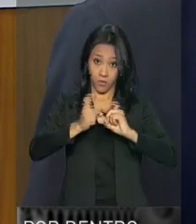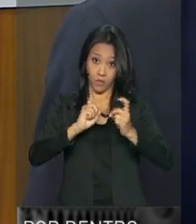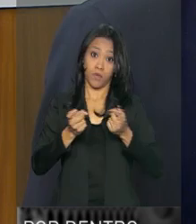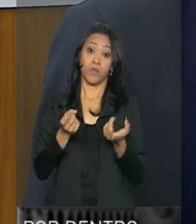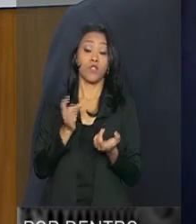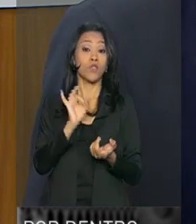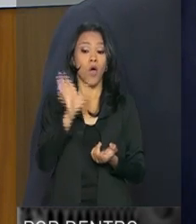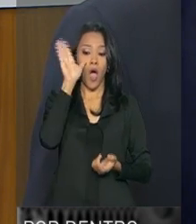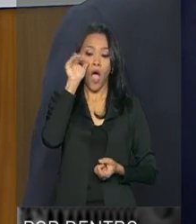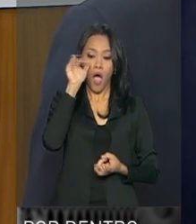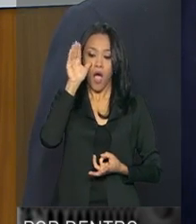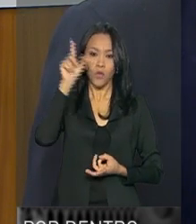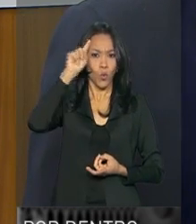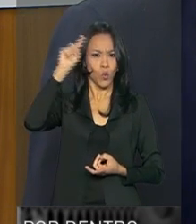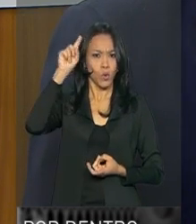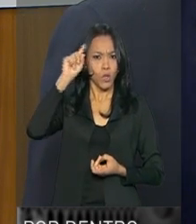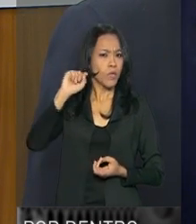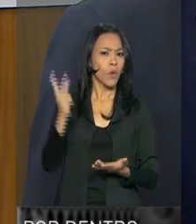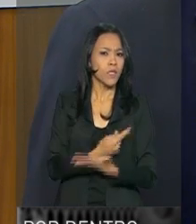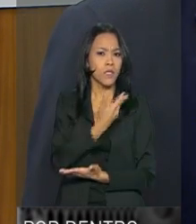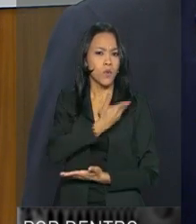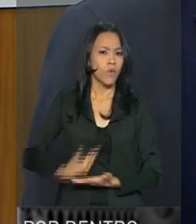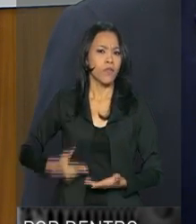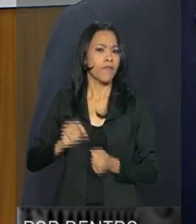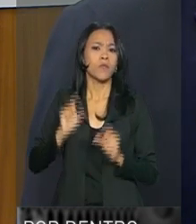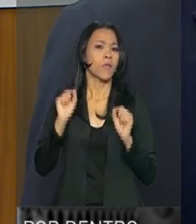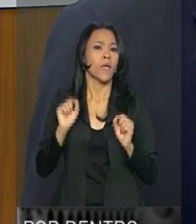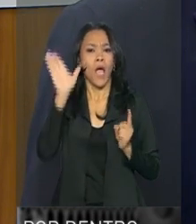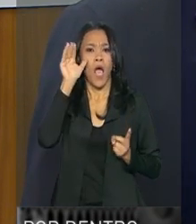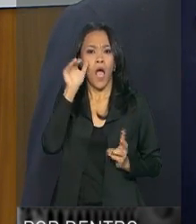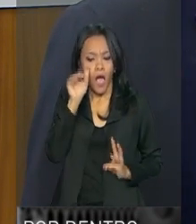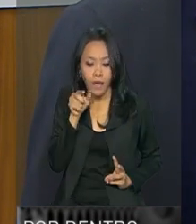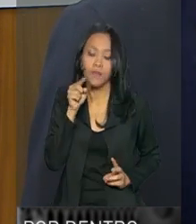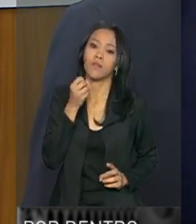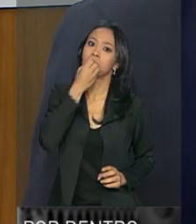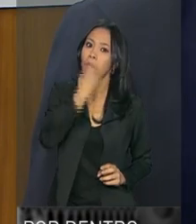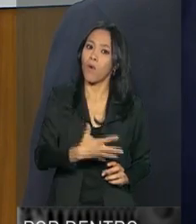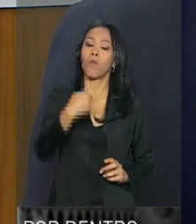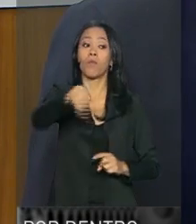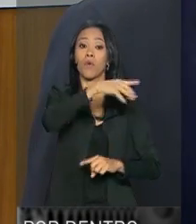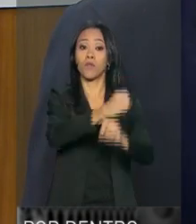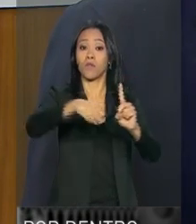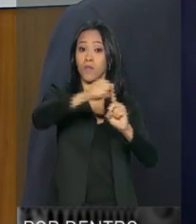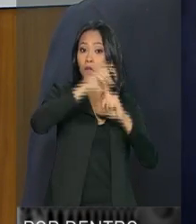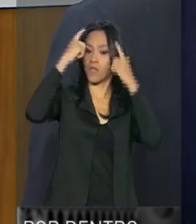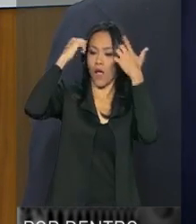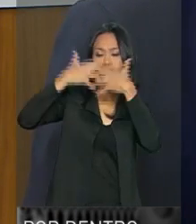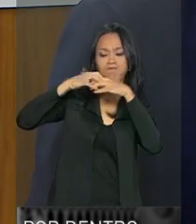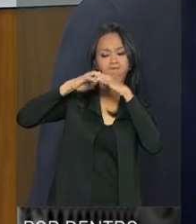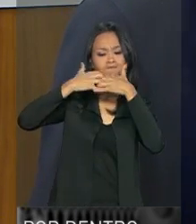acompanhamento cotidiano das ações do governo é que a população pode formar um juízo mais correto e mais